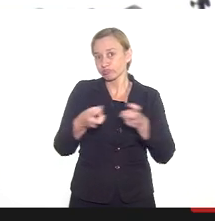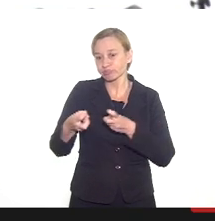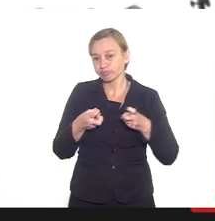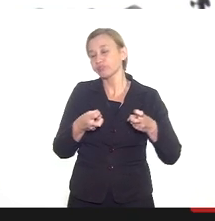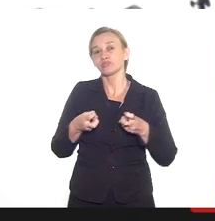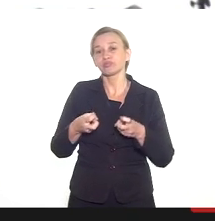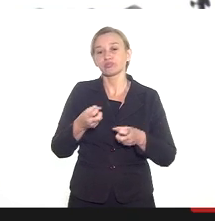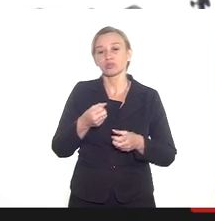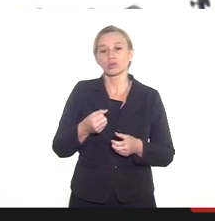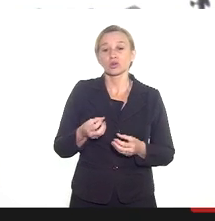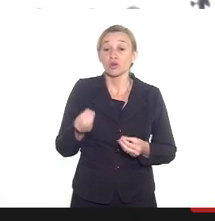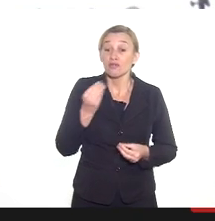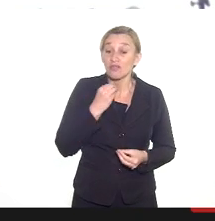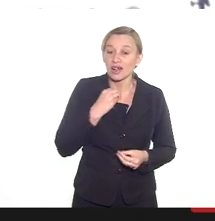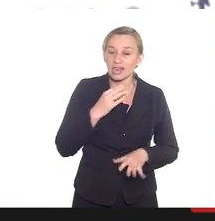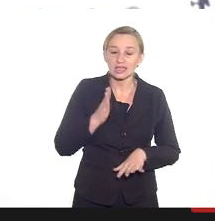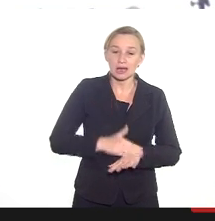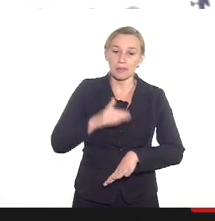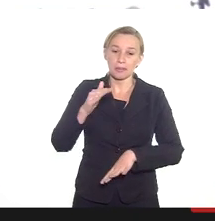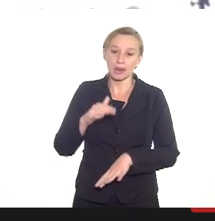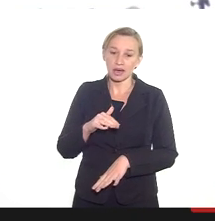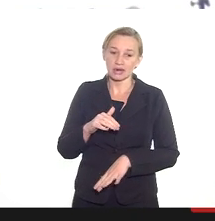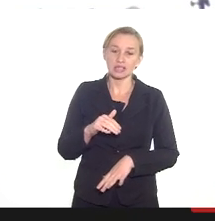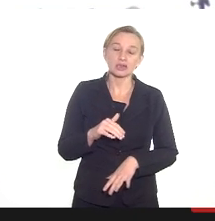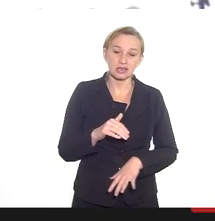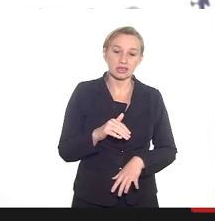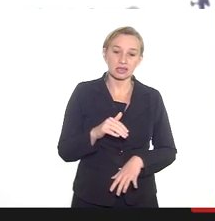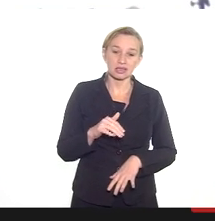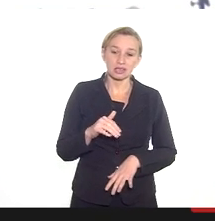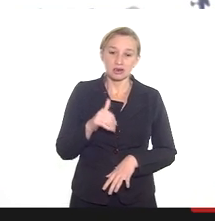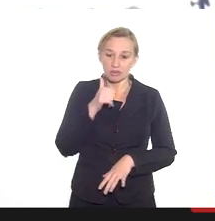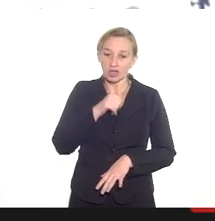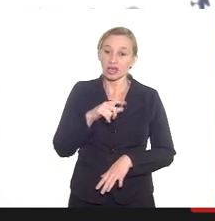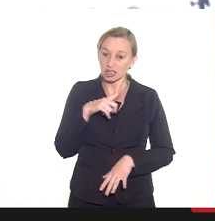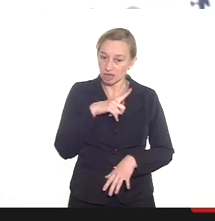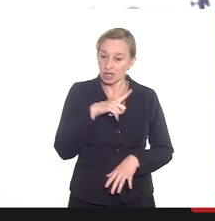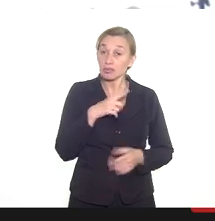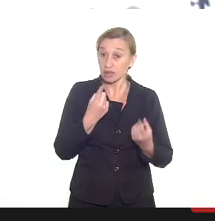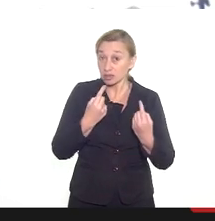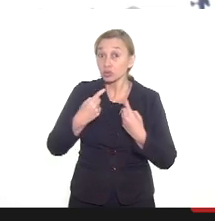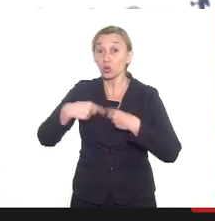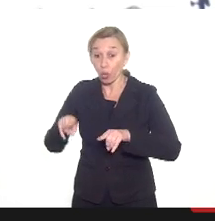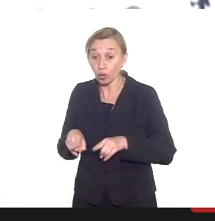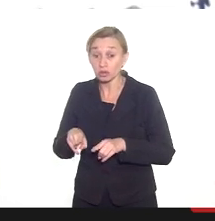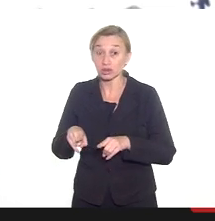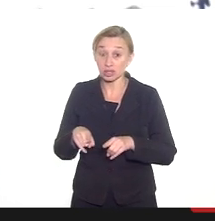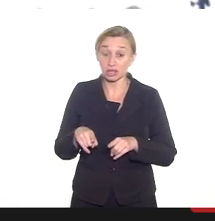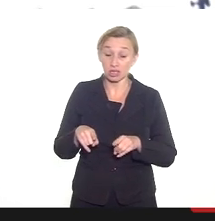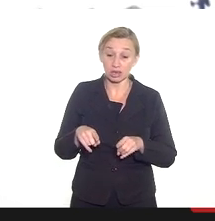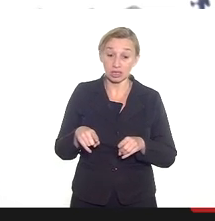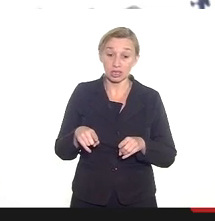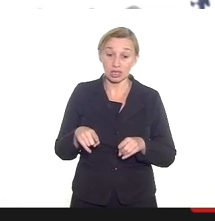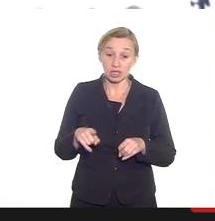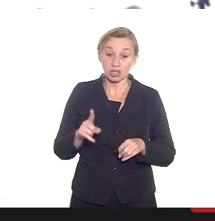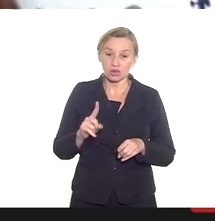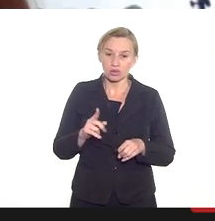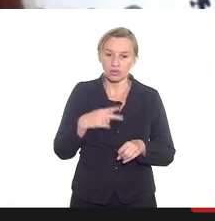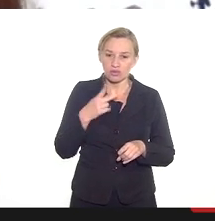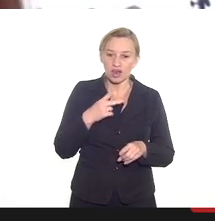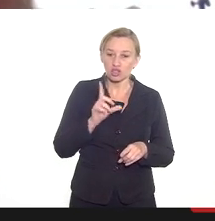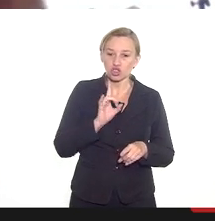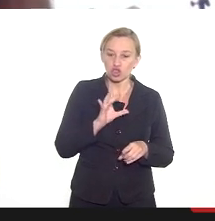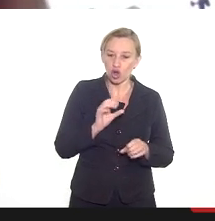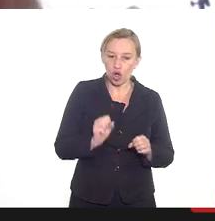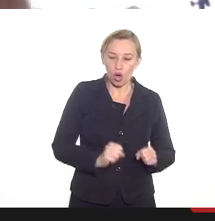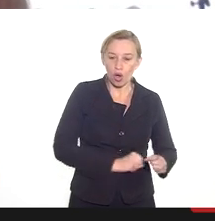a maior fragilidade que nós estamos enfrentando e nós precisamos combater, e aí, quando eu falo combater, não é só o